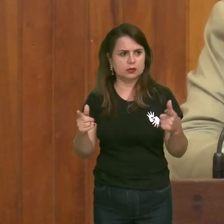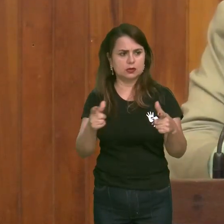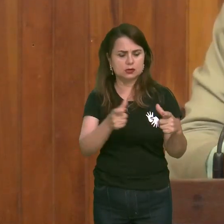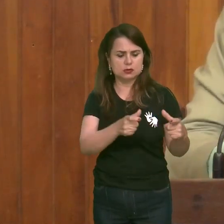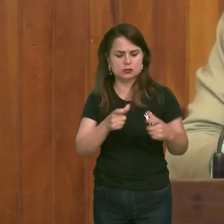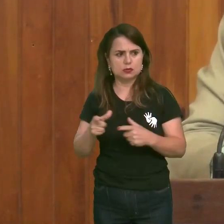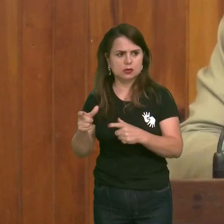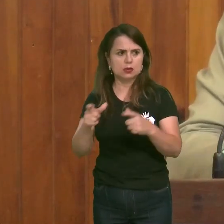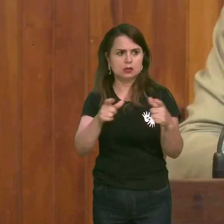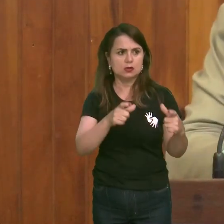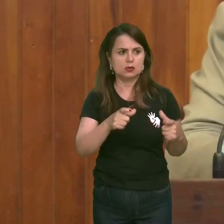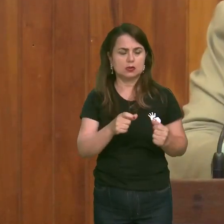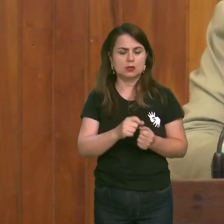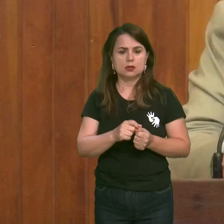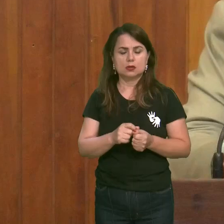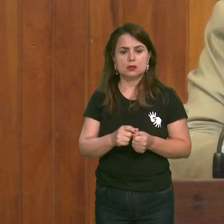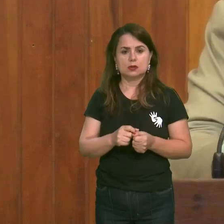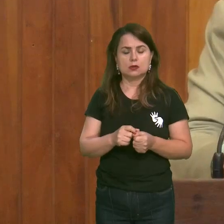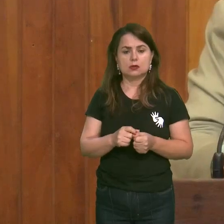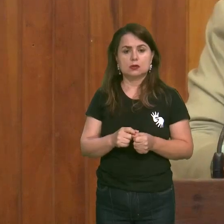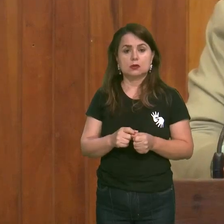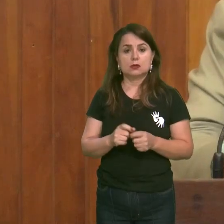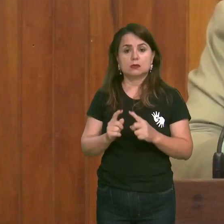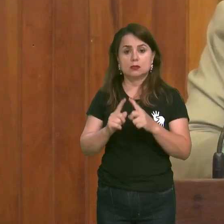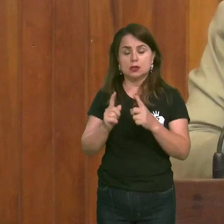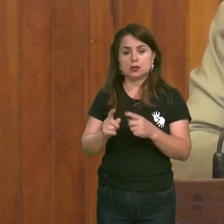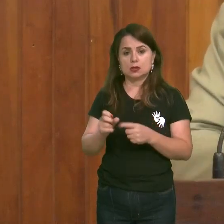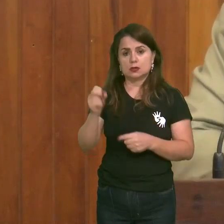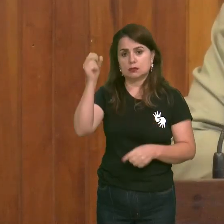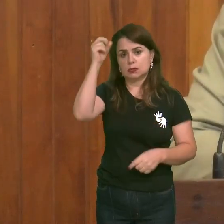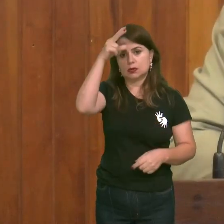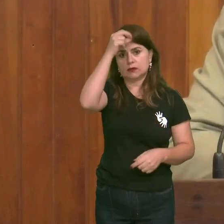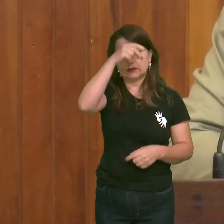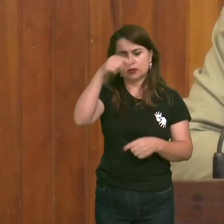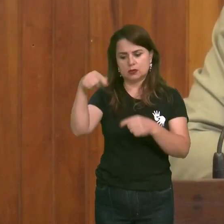o gabinete do prefeito vai ter um orçamento não de 8 milhões